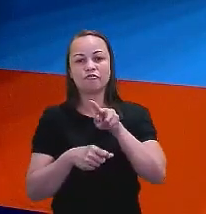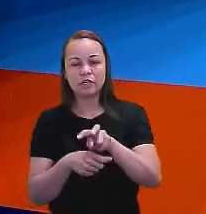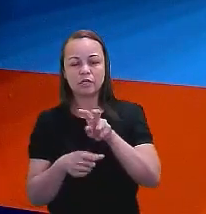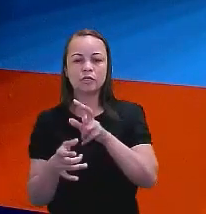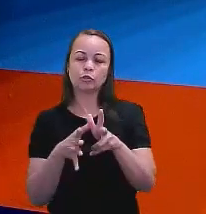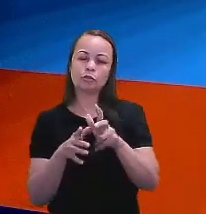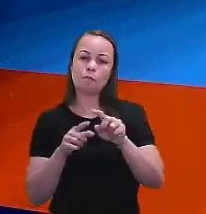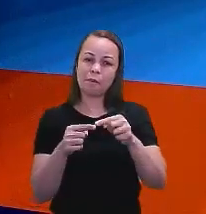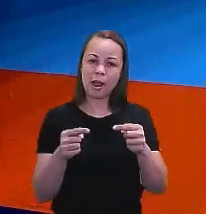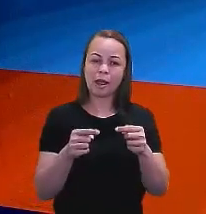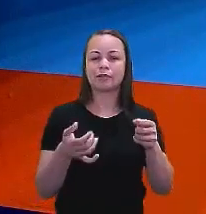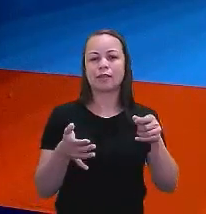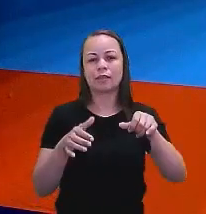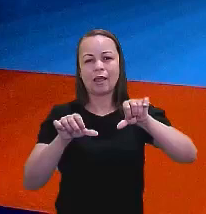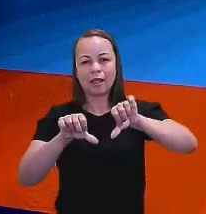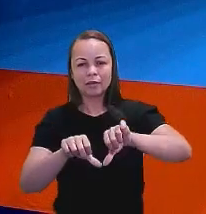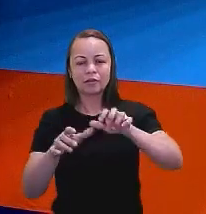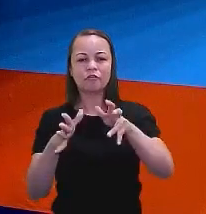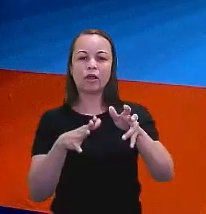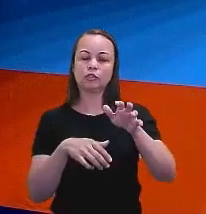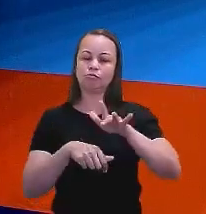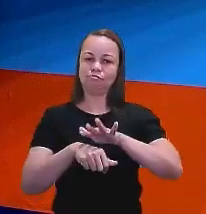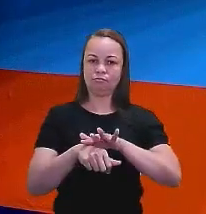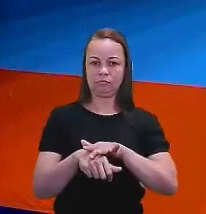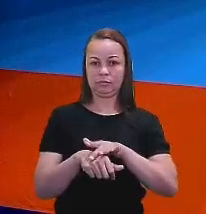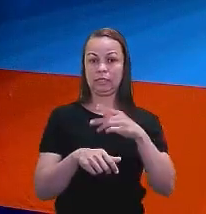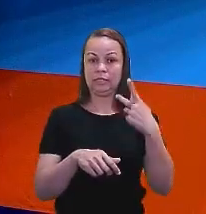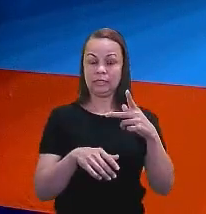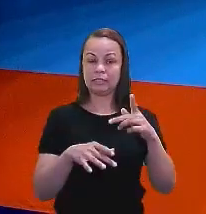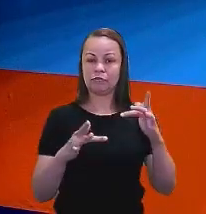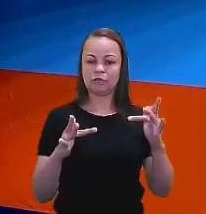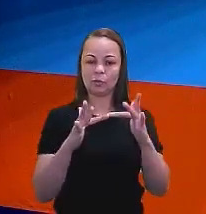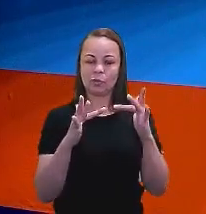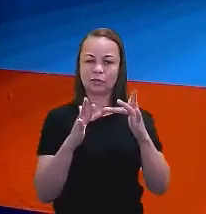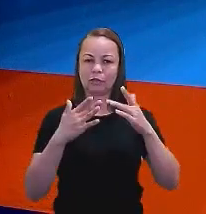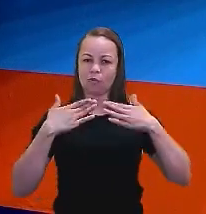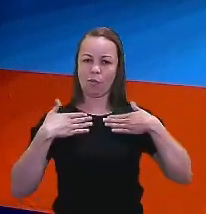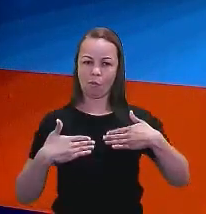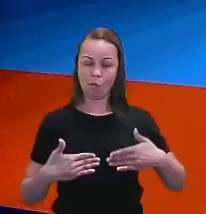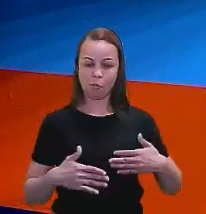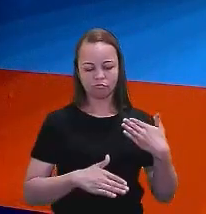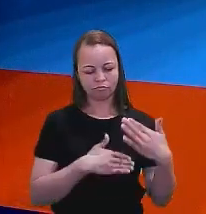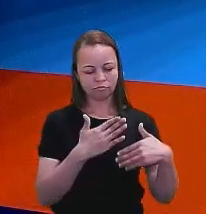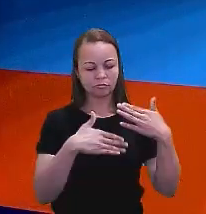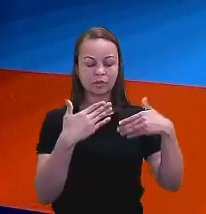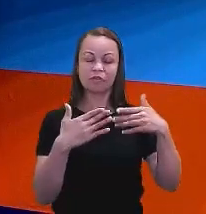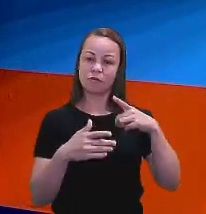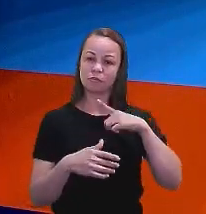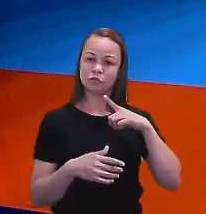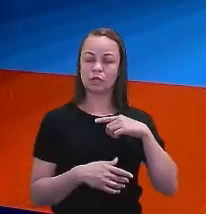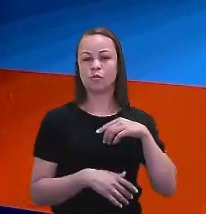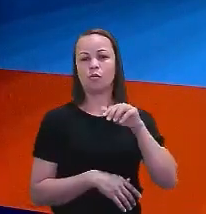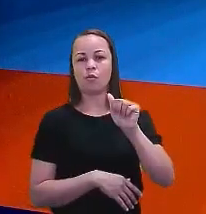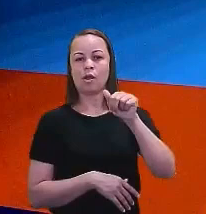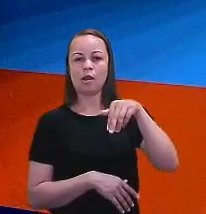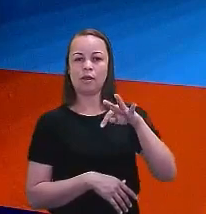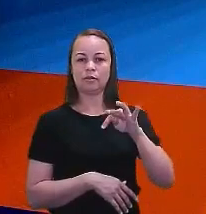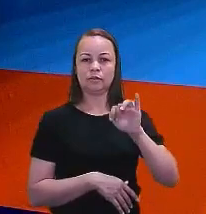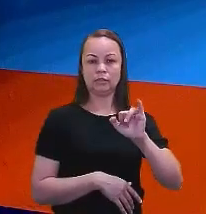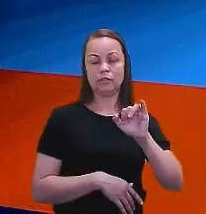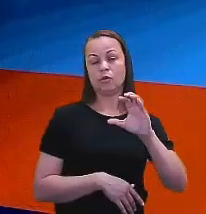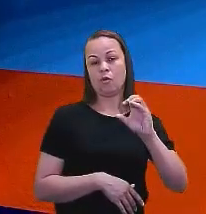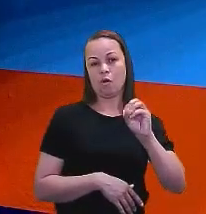da doença. Porque a partir do momento que esse vírus vai entrar em contato com o nosso corpo, vamos desenvolver os anticorpos, né,